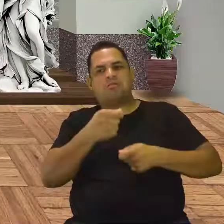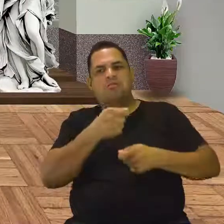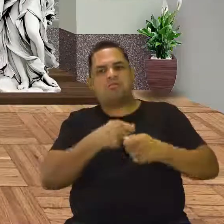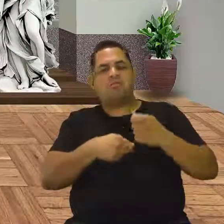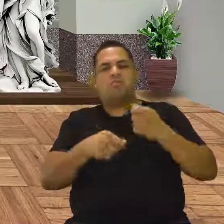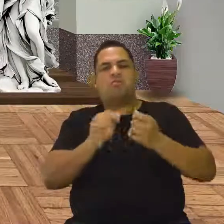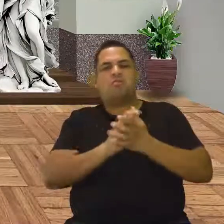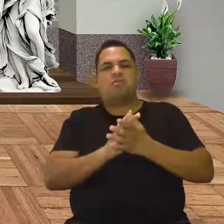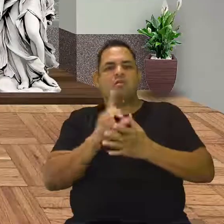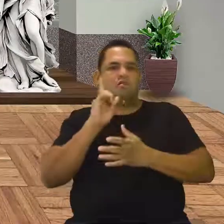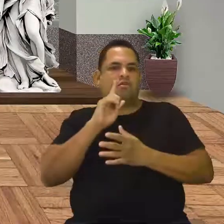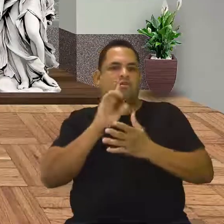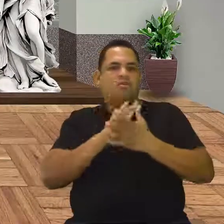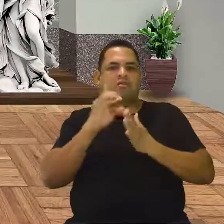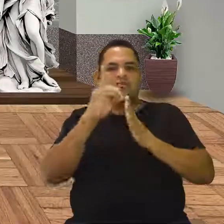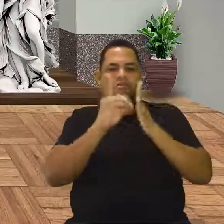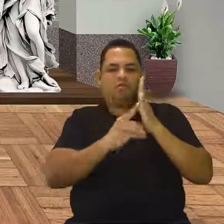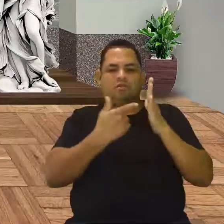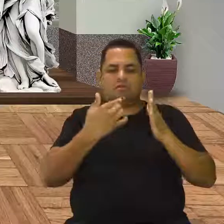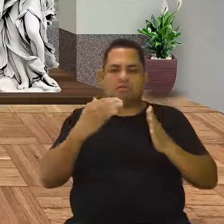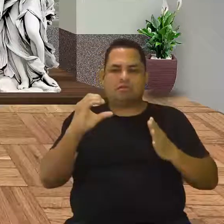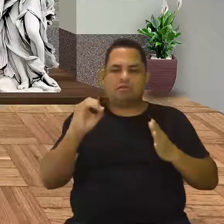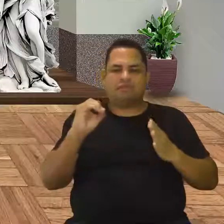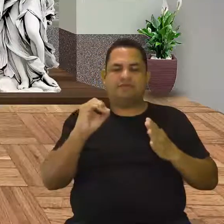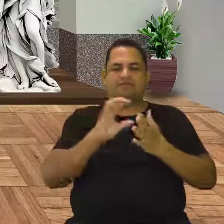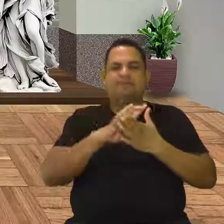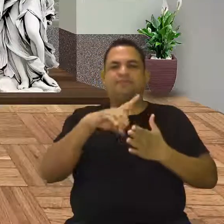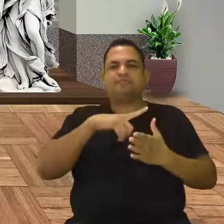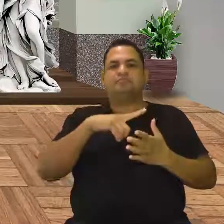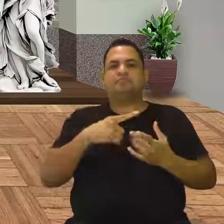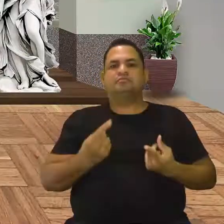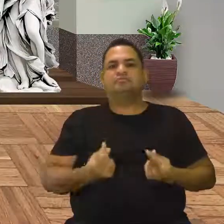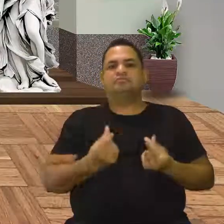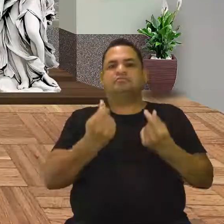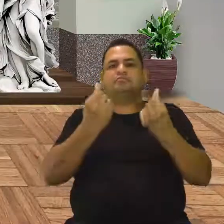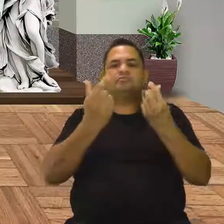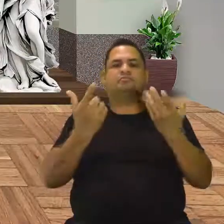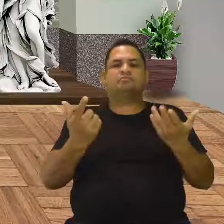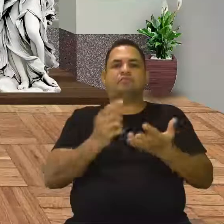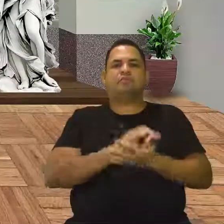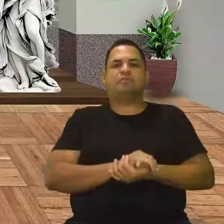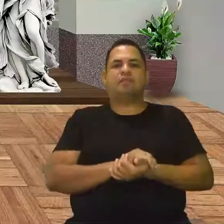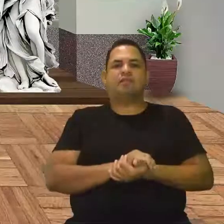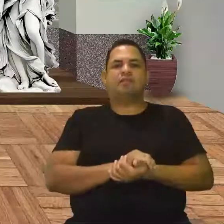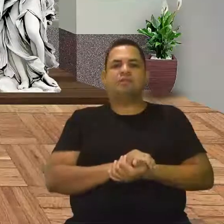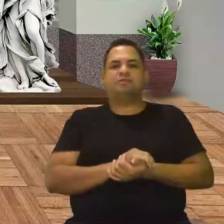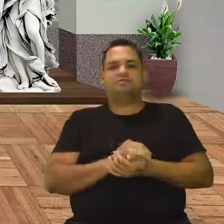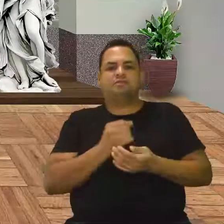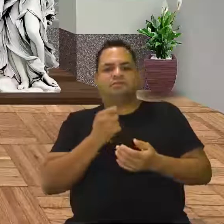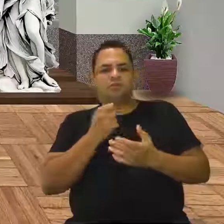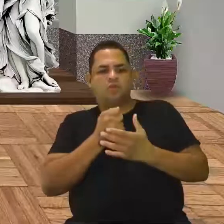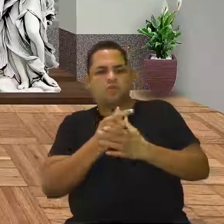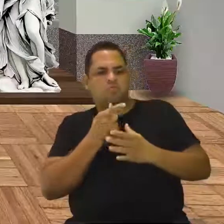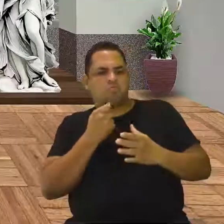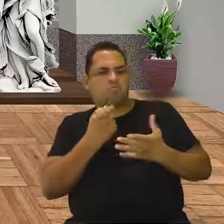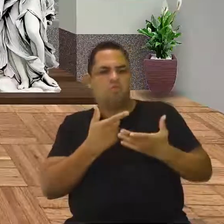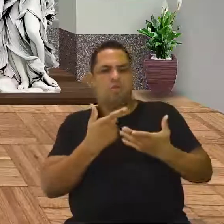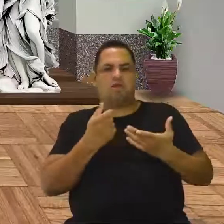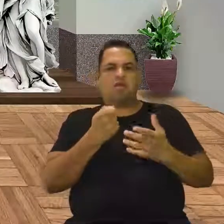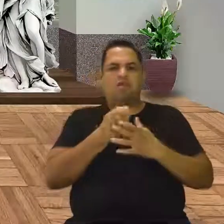na década de 20. Então o cara tinha dinheiro, esbanjava, comprava aquilo